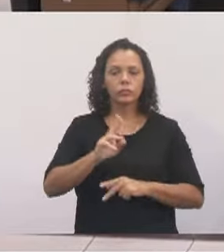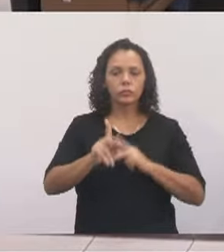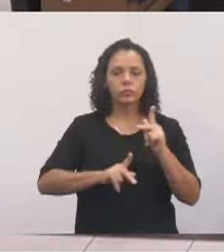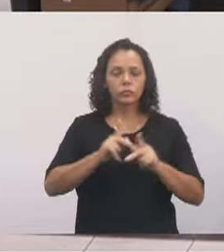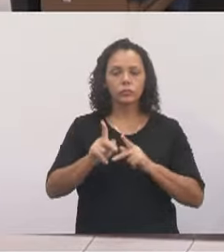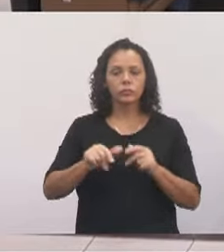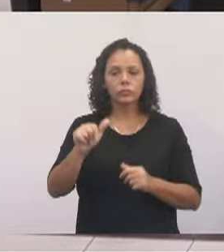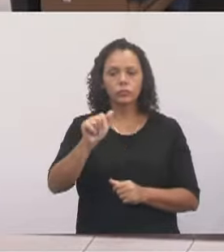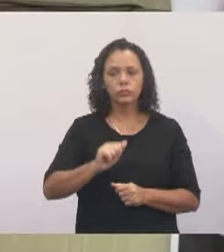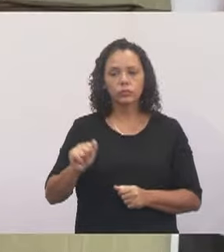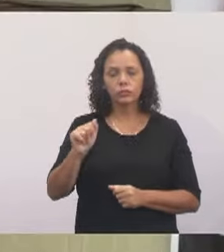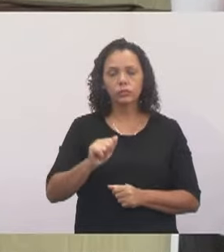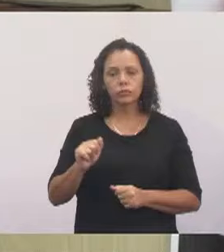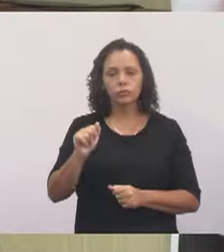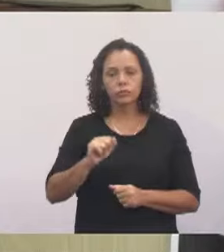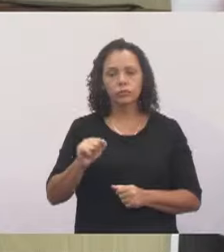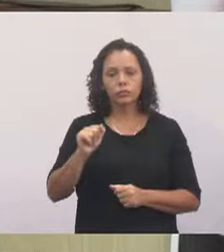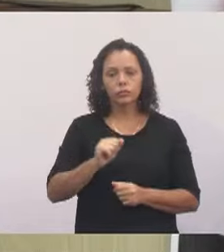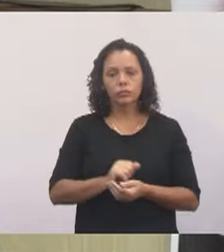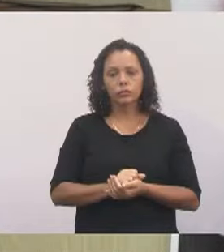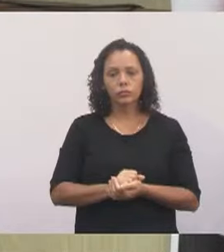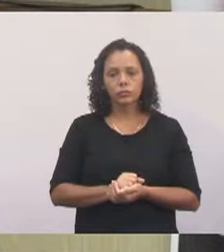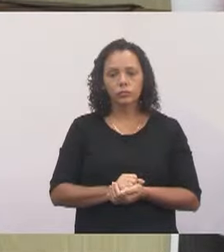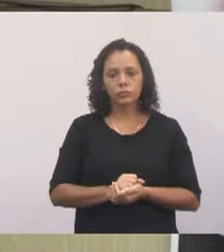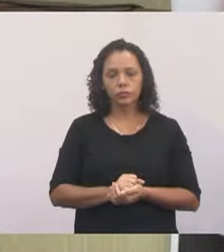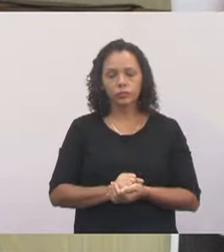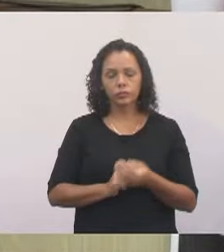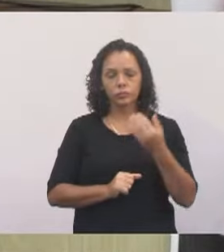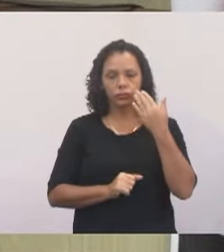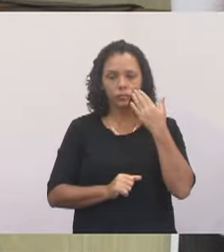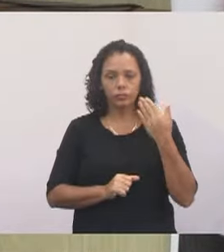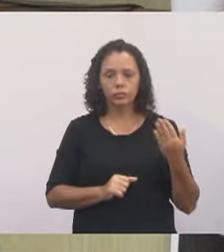social Pro Eficiência. Autoria, vereador Dude.